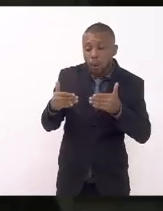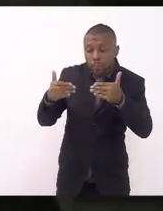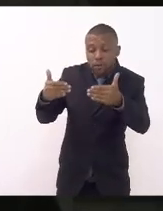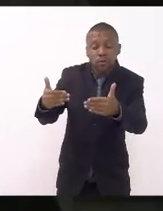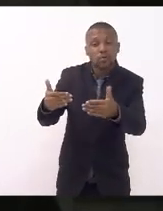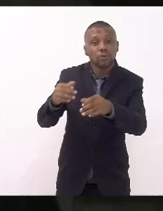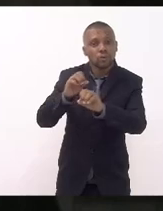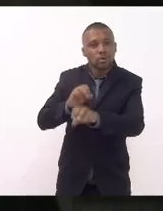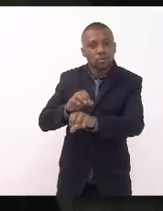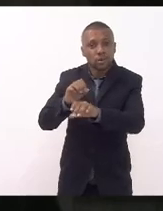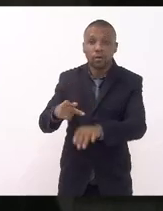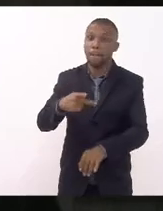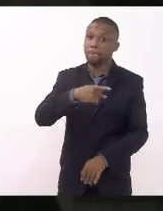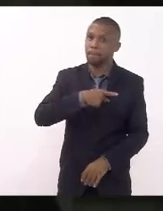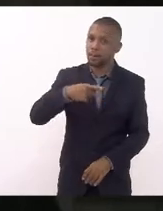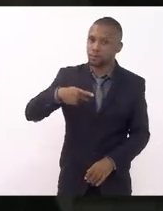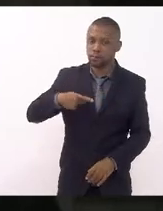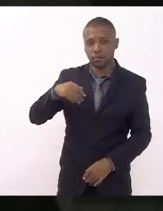pastor Milton Ribeiro,